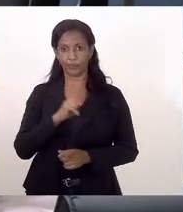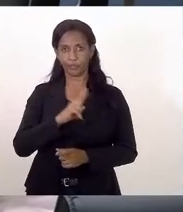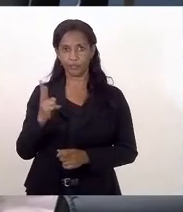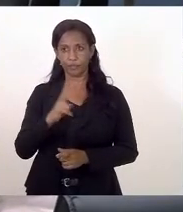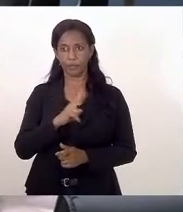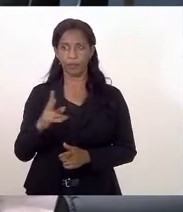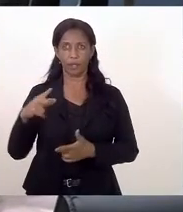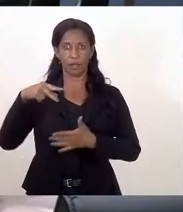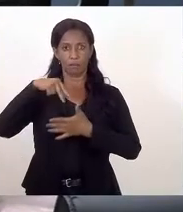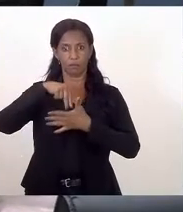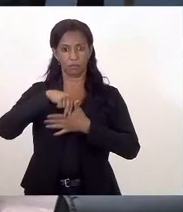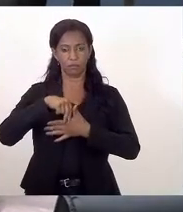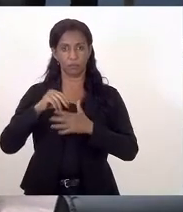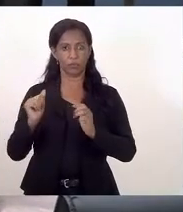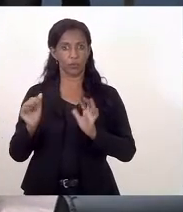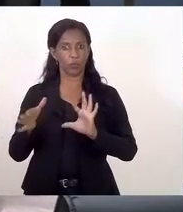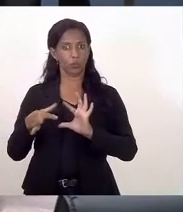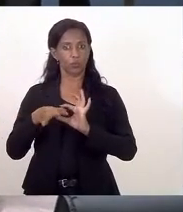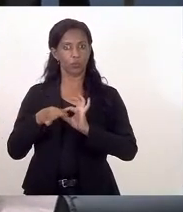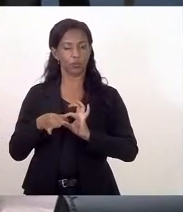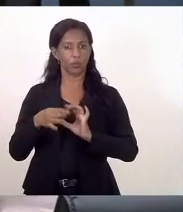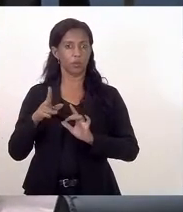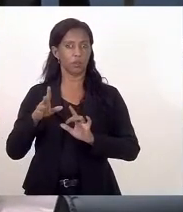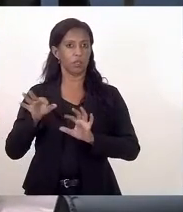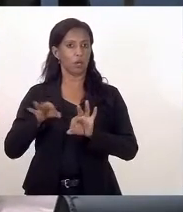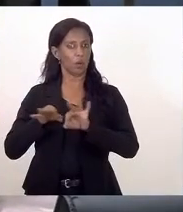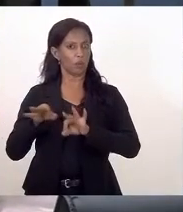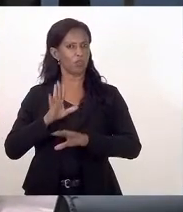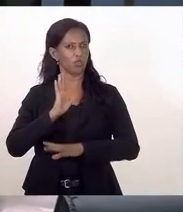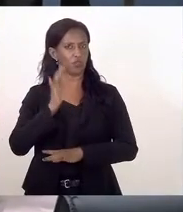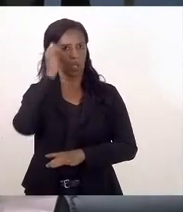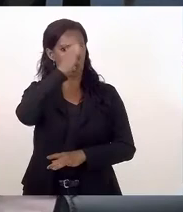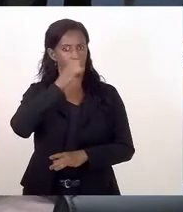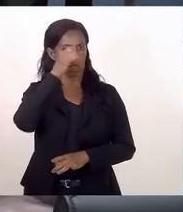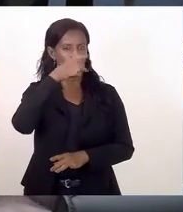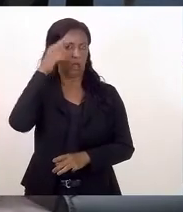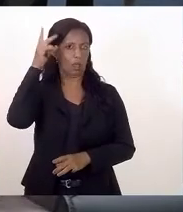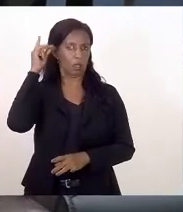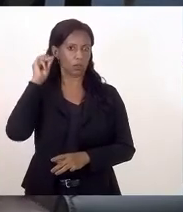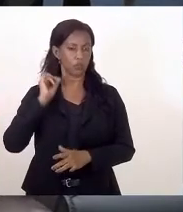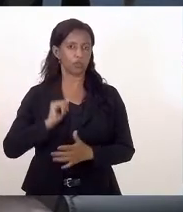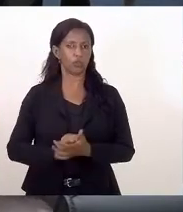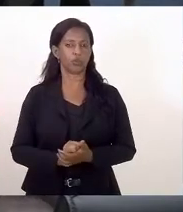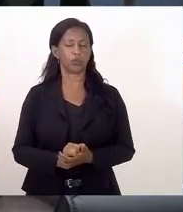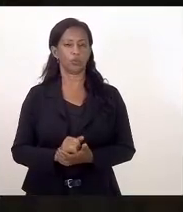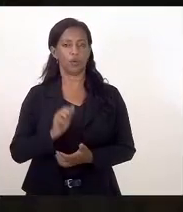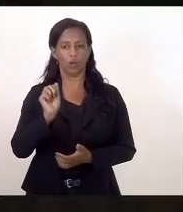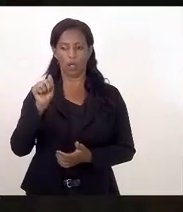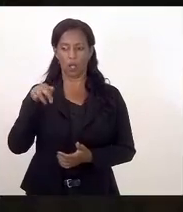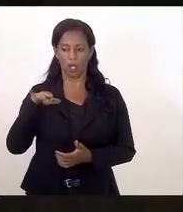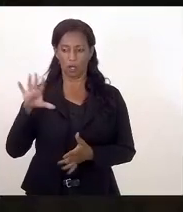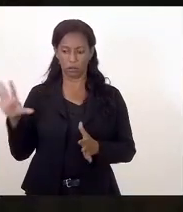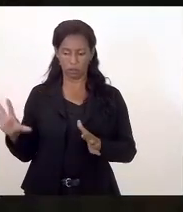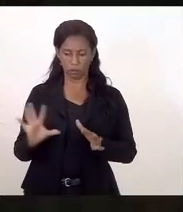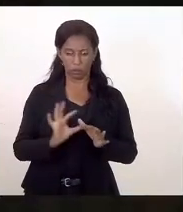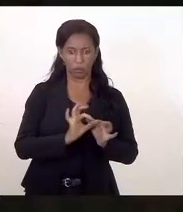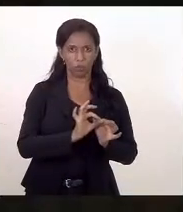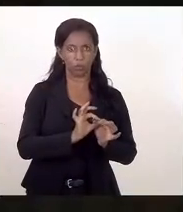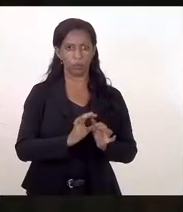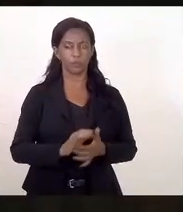pela adexação ao projeto dela, que é o mais antigo... 2850 de 2020. Abrindo a coautoria para o deputado Anderson Moraes.